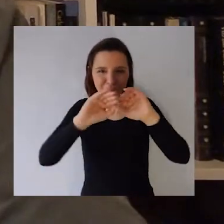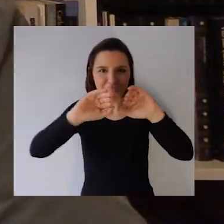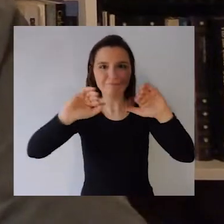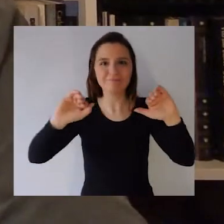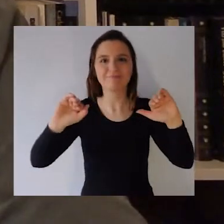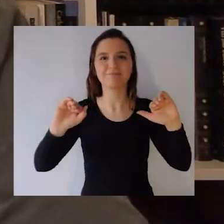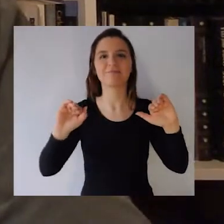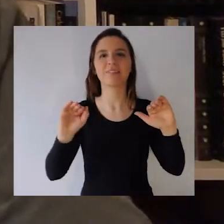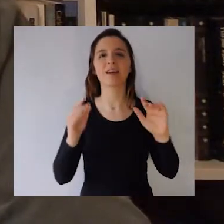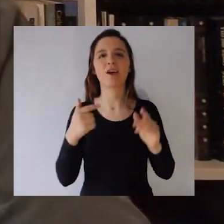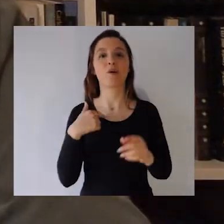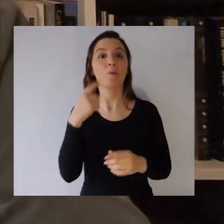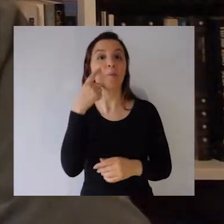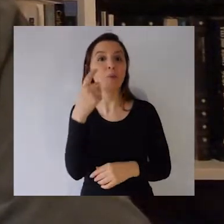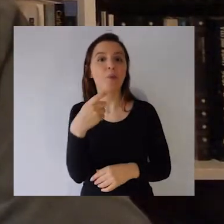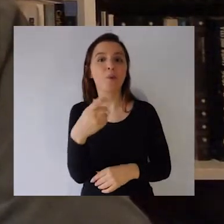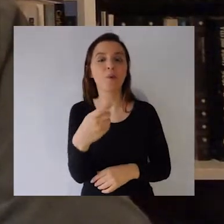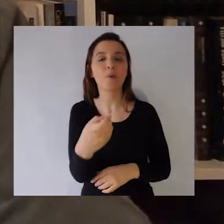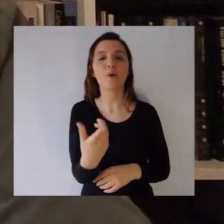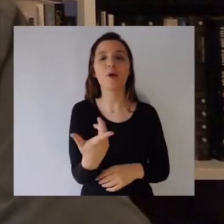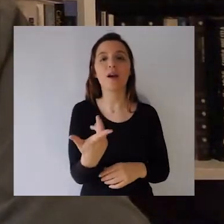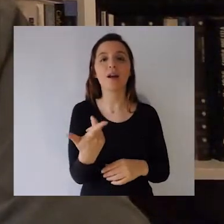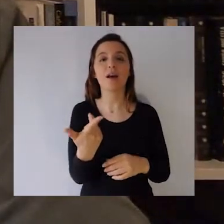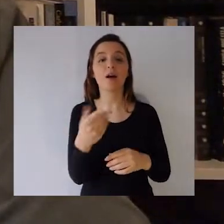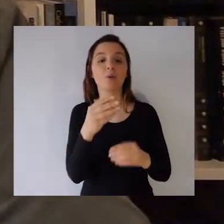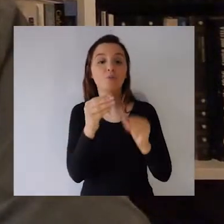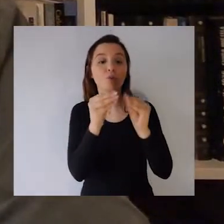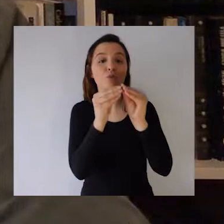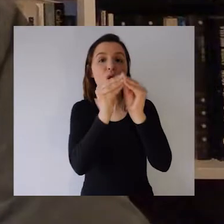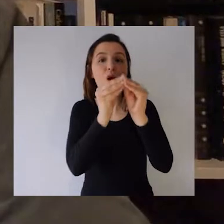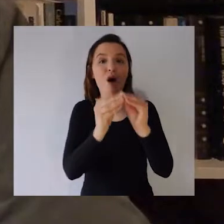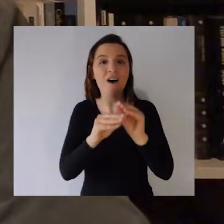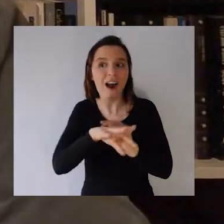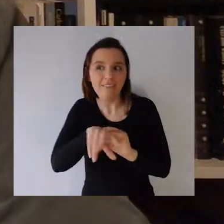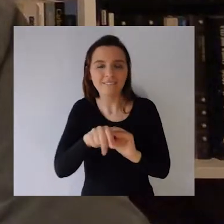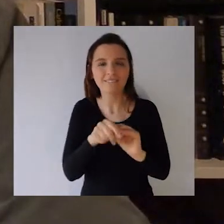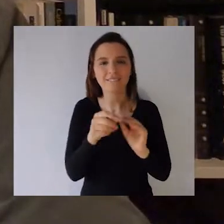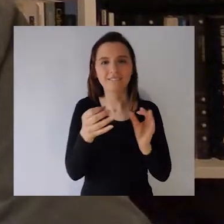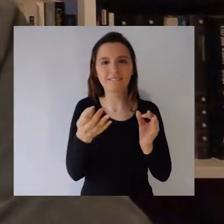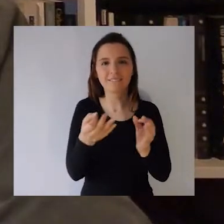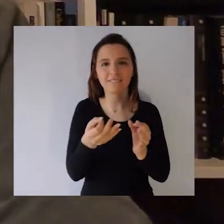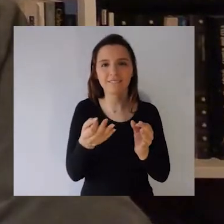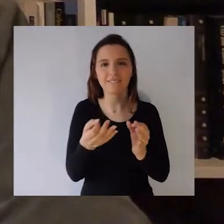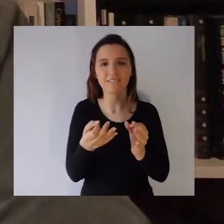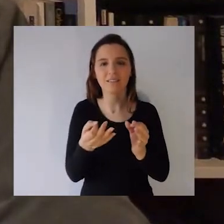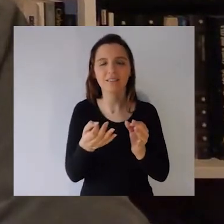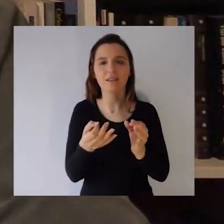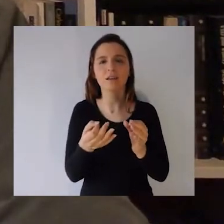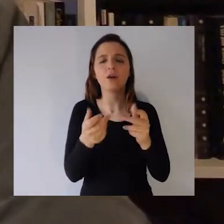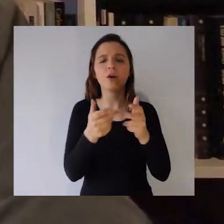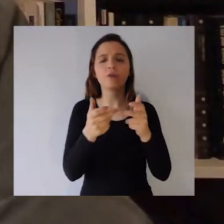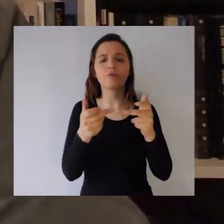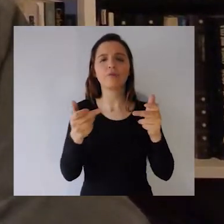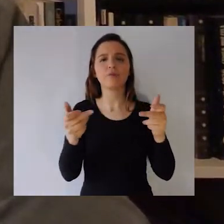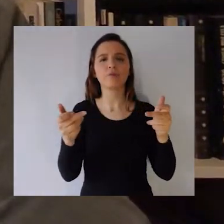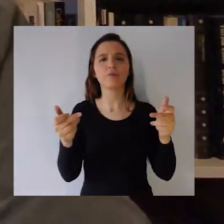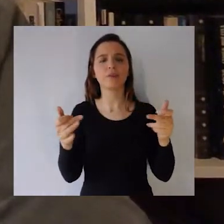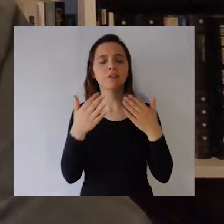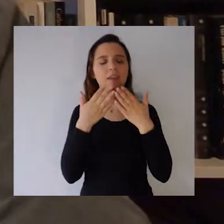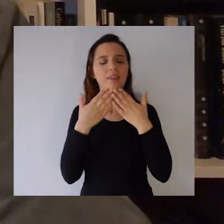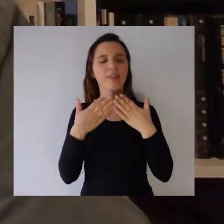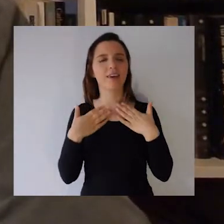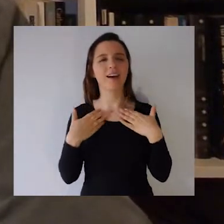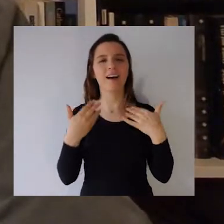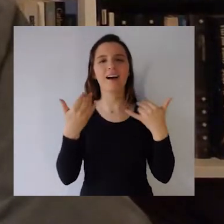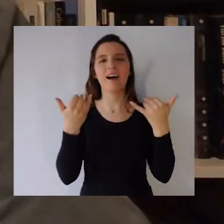conquistado, procurava em cada beijo sorripiado os versos para instruir